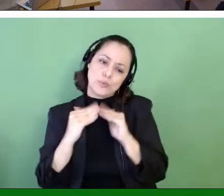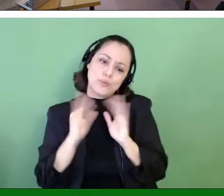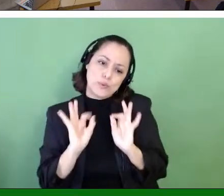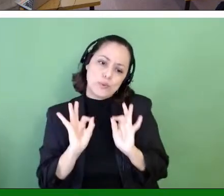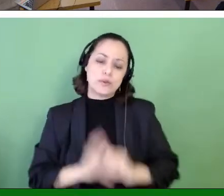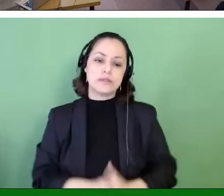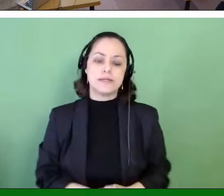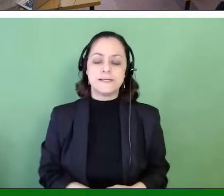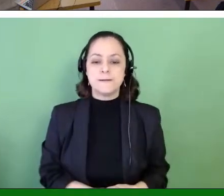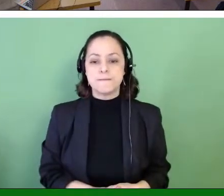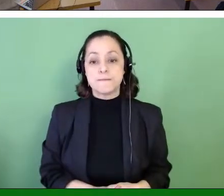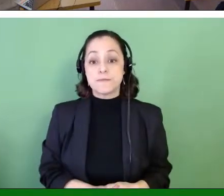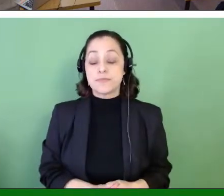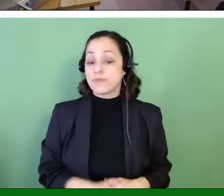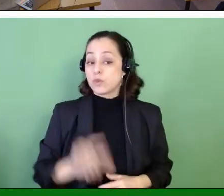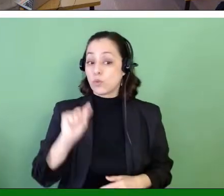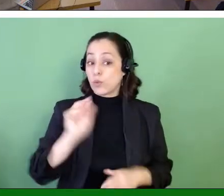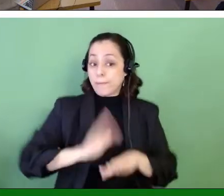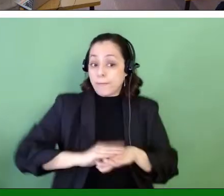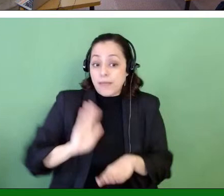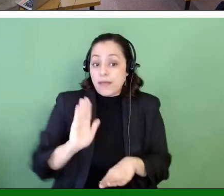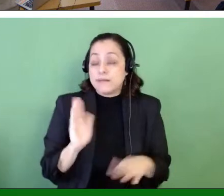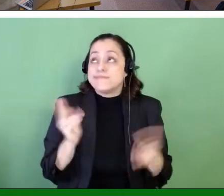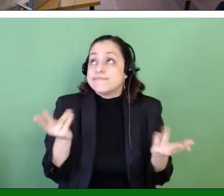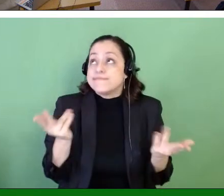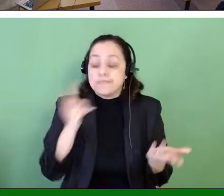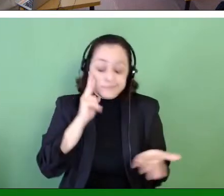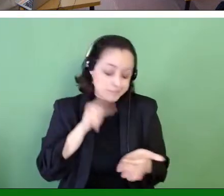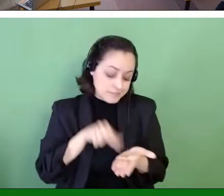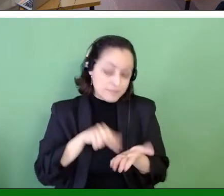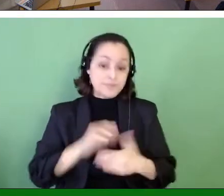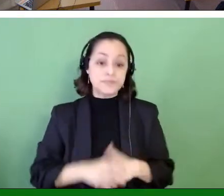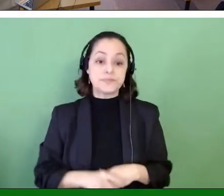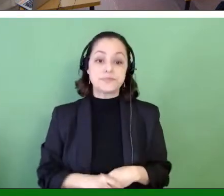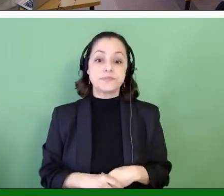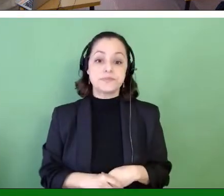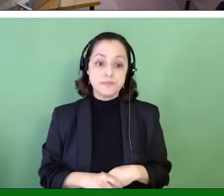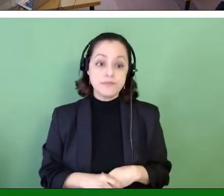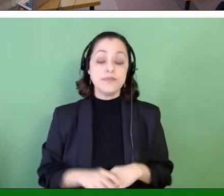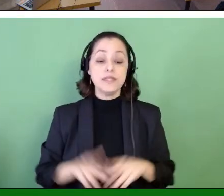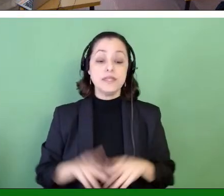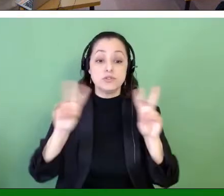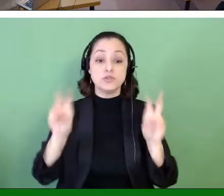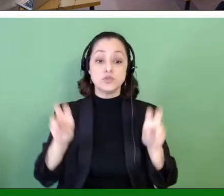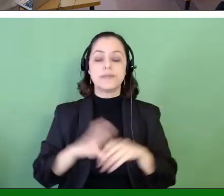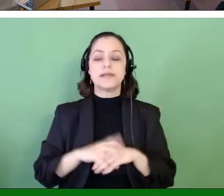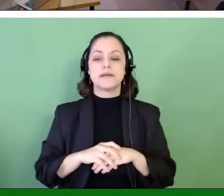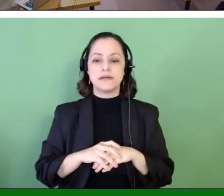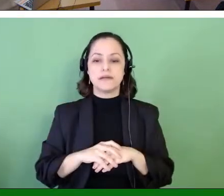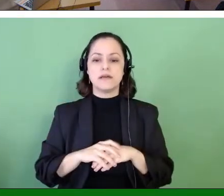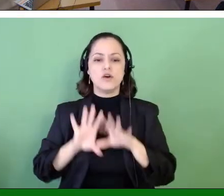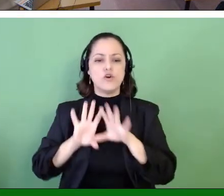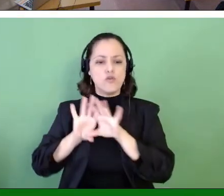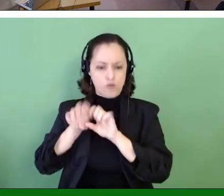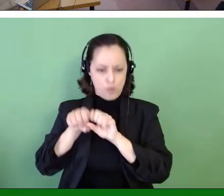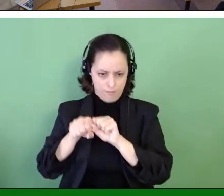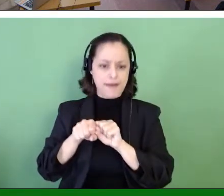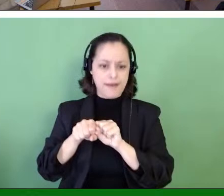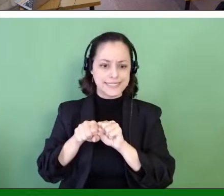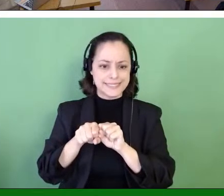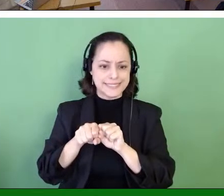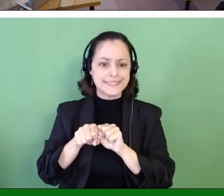Deixa eu ver se tem mais alguma coisa aqui. Sobre a formação em línguas. Esse é um tema que eu